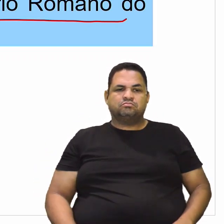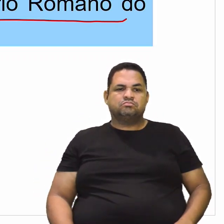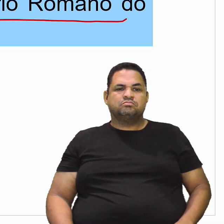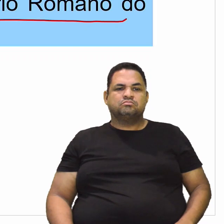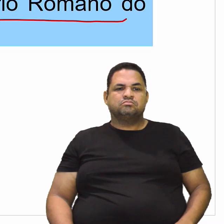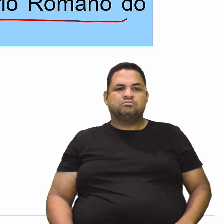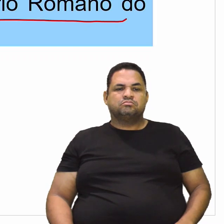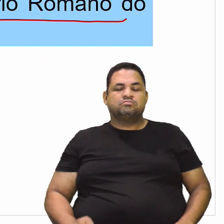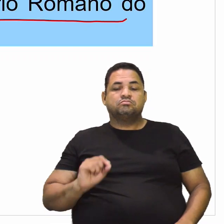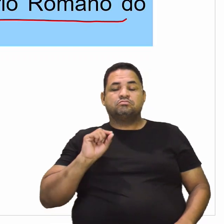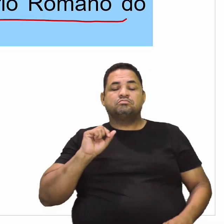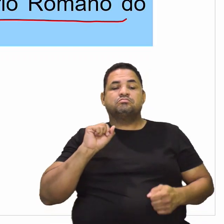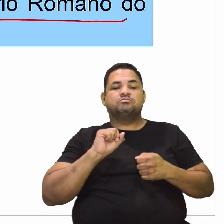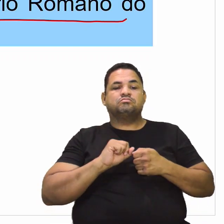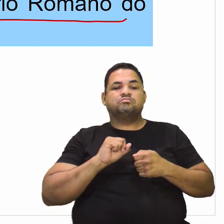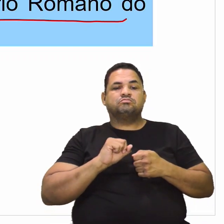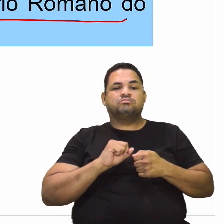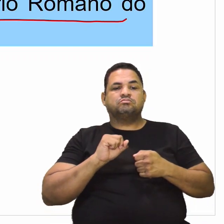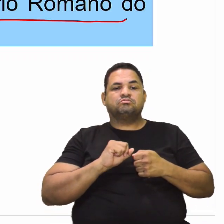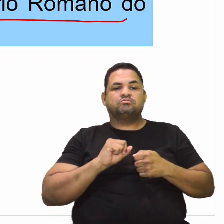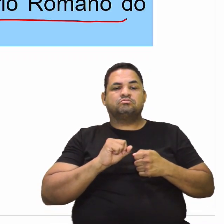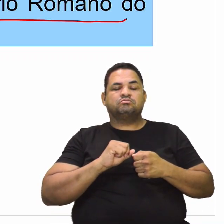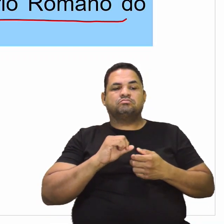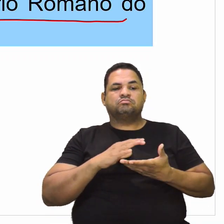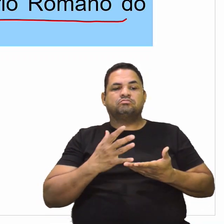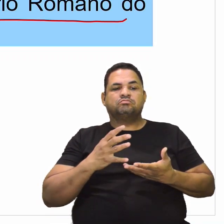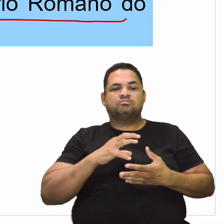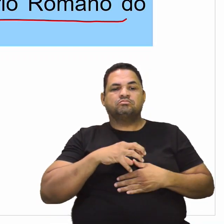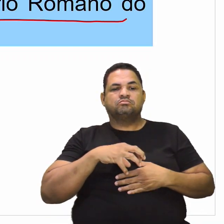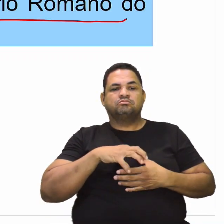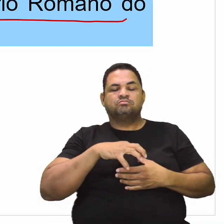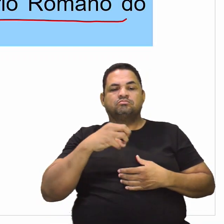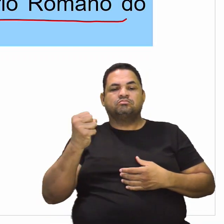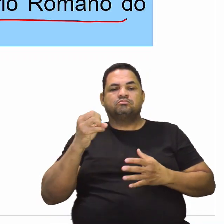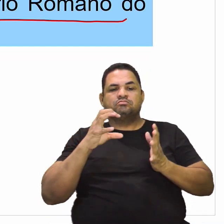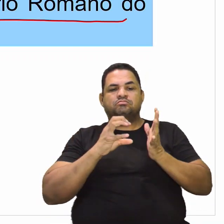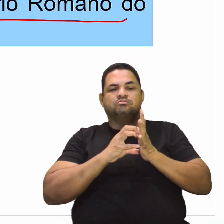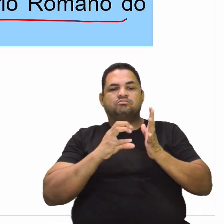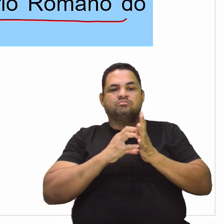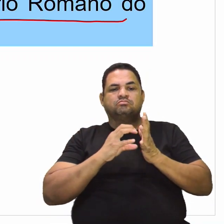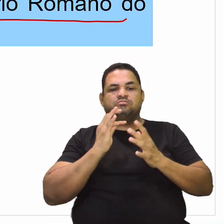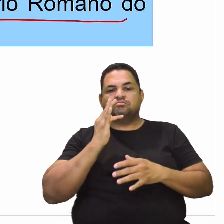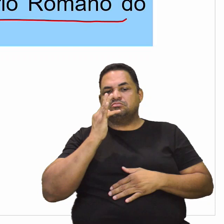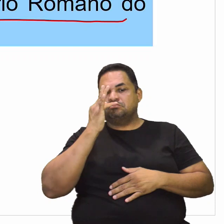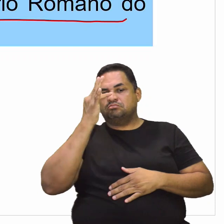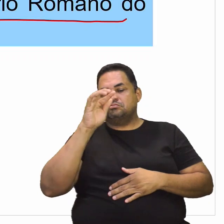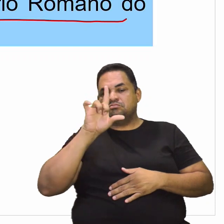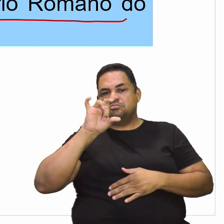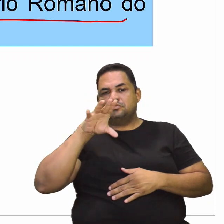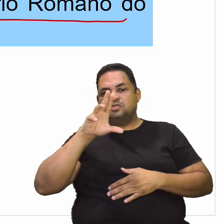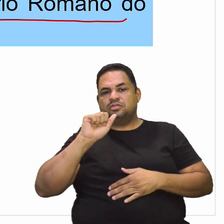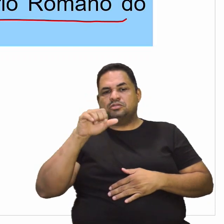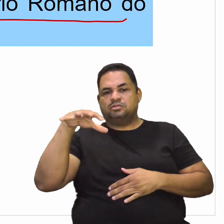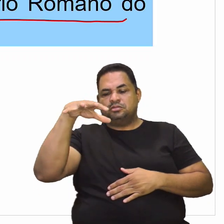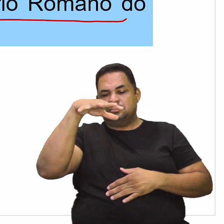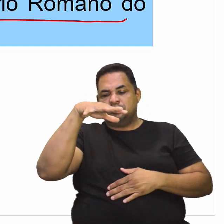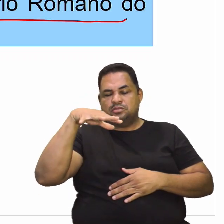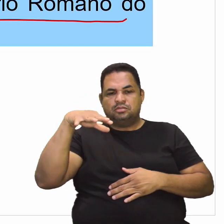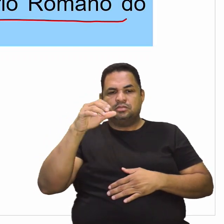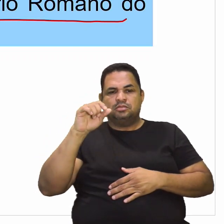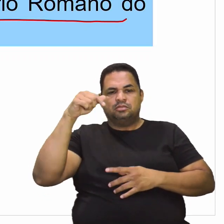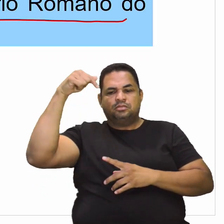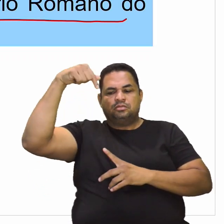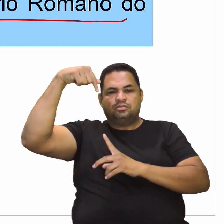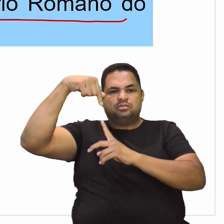aluno, o que ele faz? Ele tira o símbolo da flor de lis dessa região e coloca aqui,